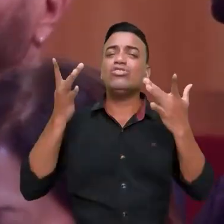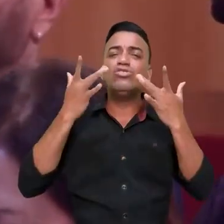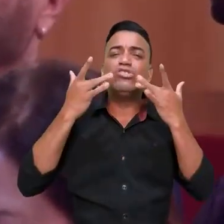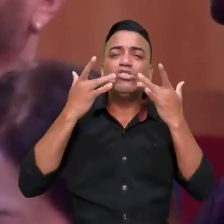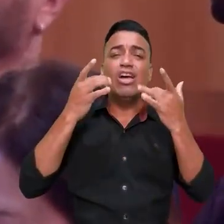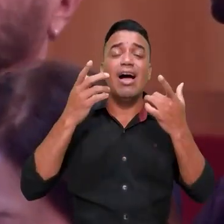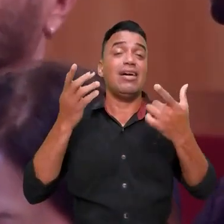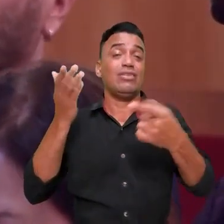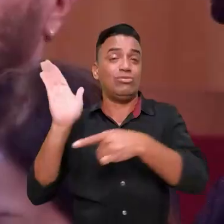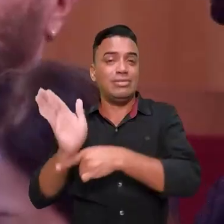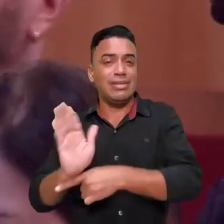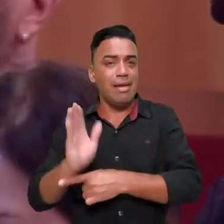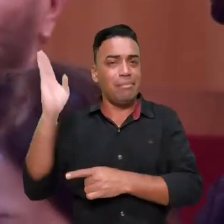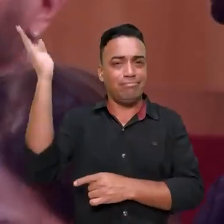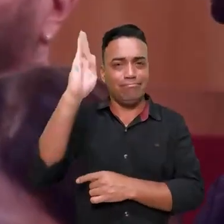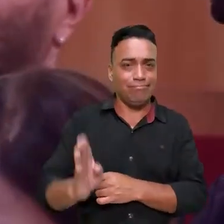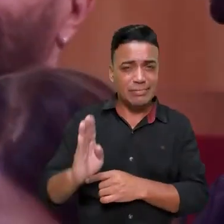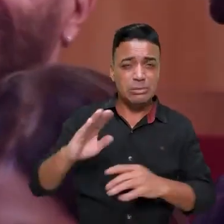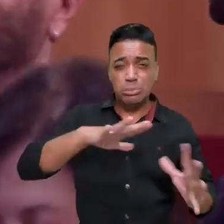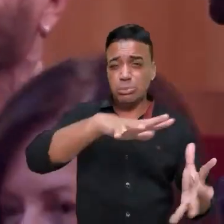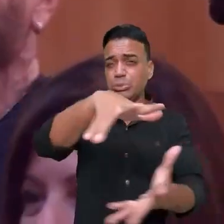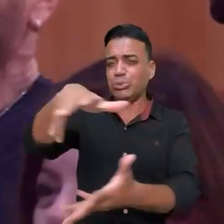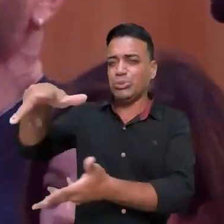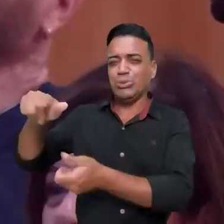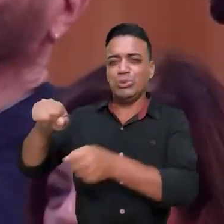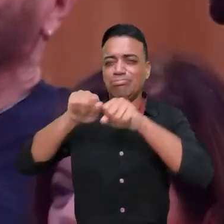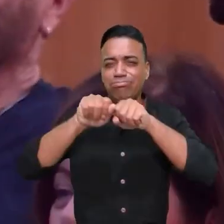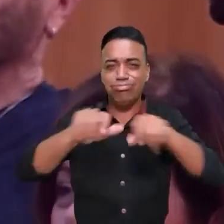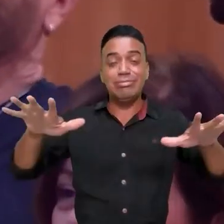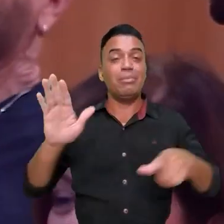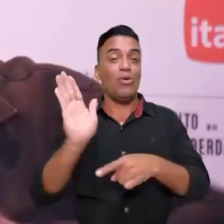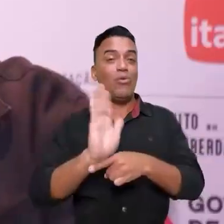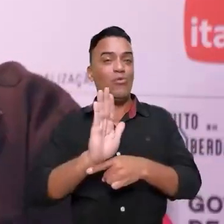para o audiovisual brasileiro e mundial, porque os